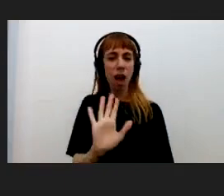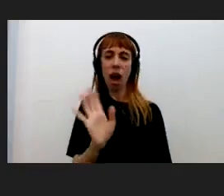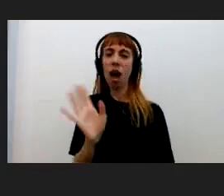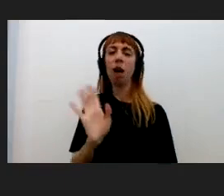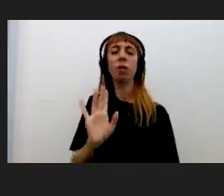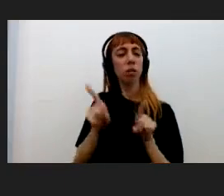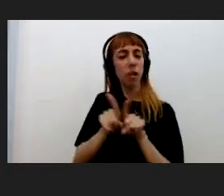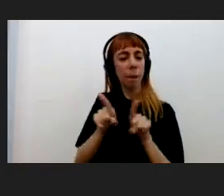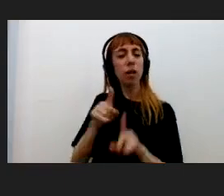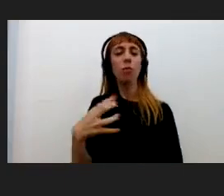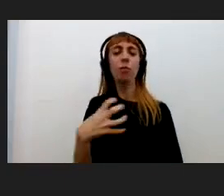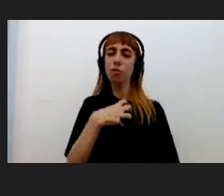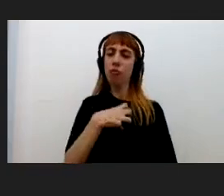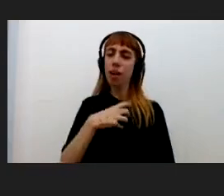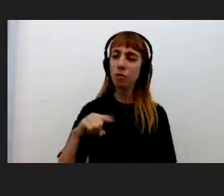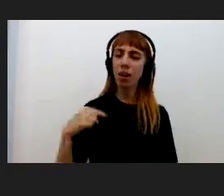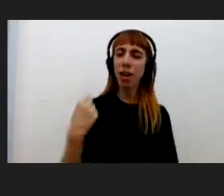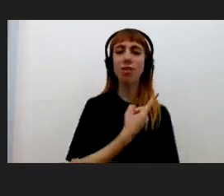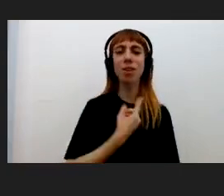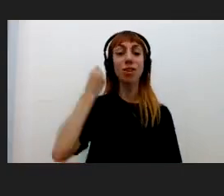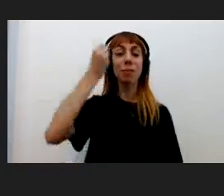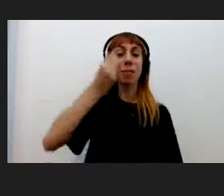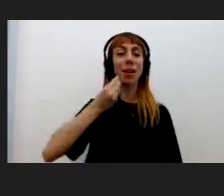experienciar o mundo também entra nessa conta.